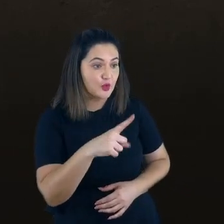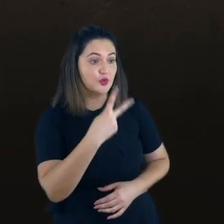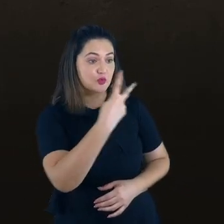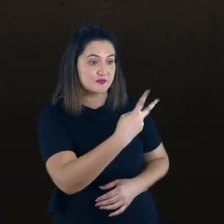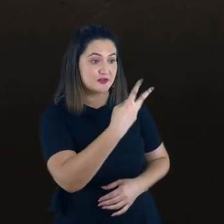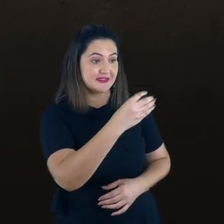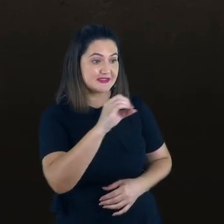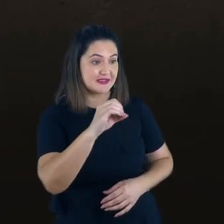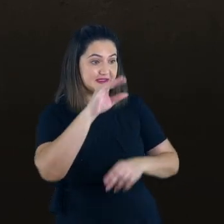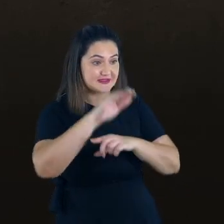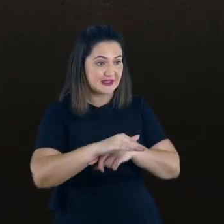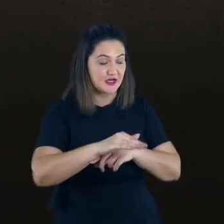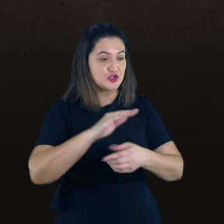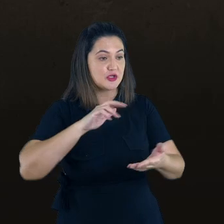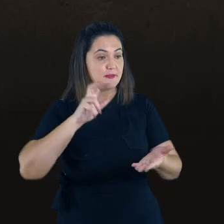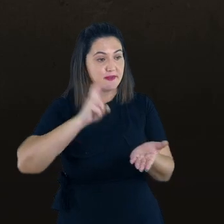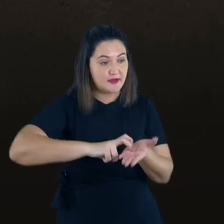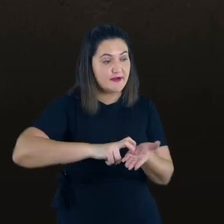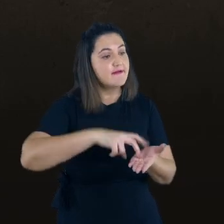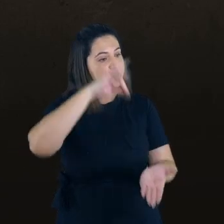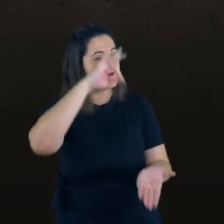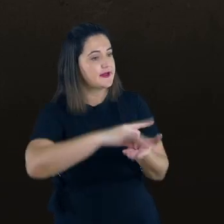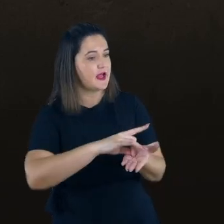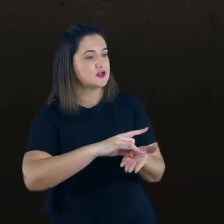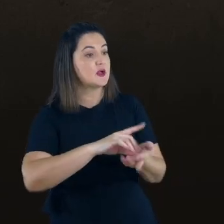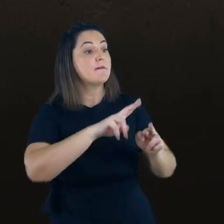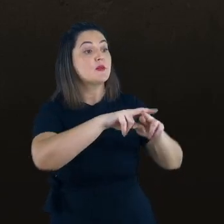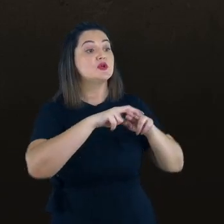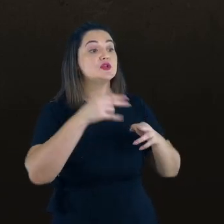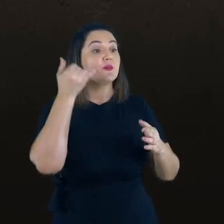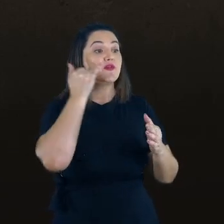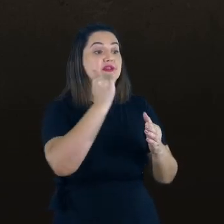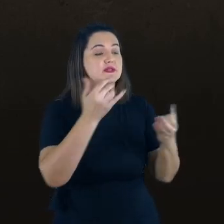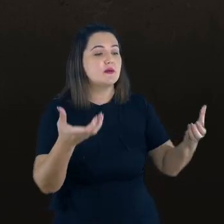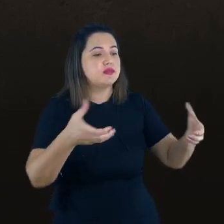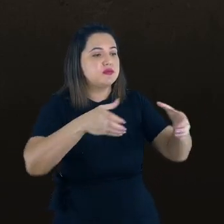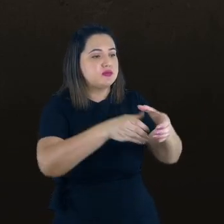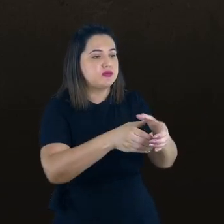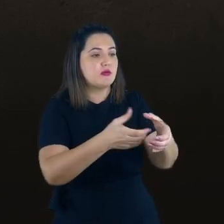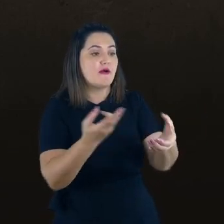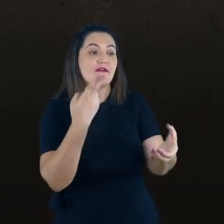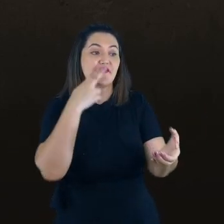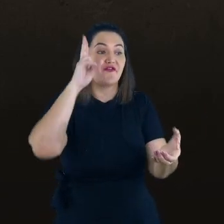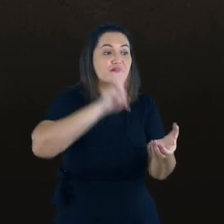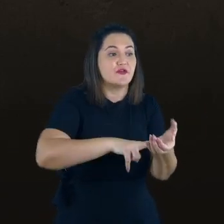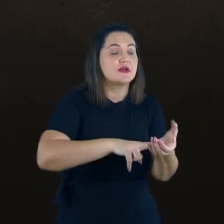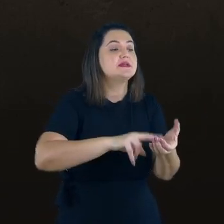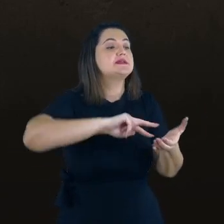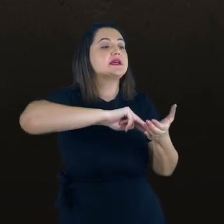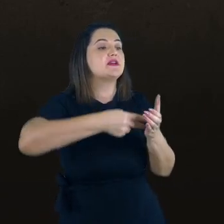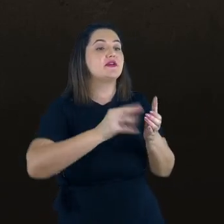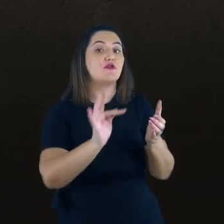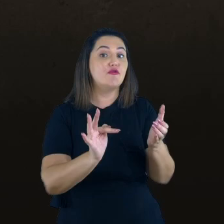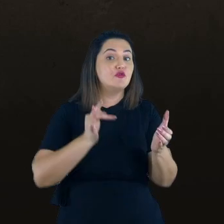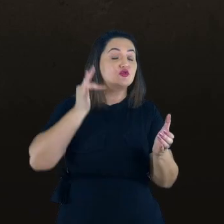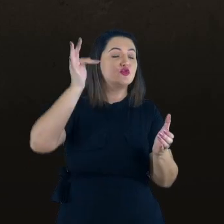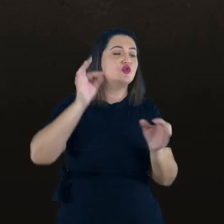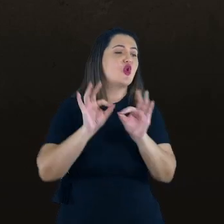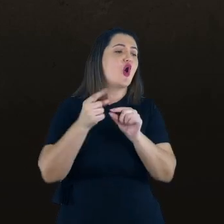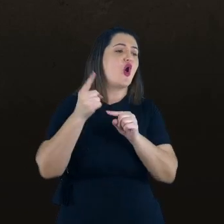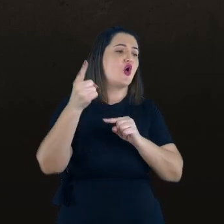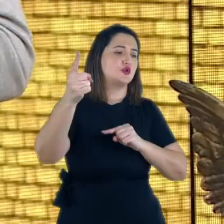verdadeira. Sela, porém, a visão, pois refere-se ao futuro distante. Daniel capítulo 8,